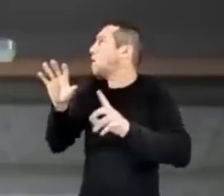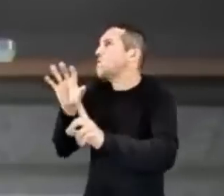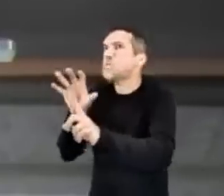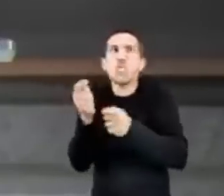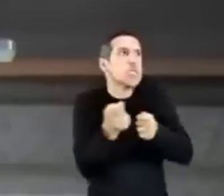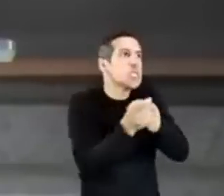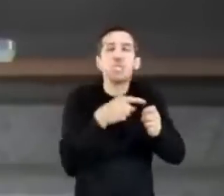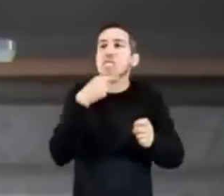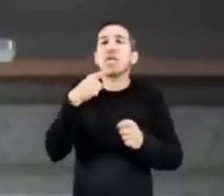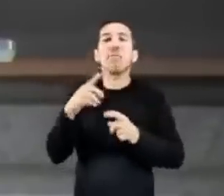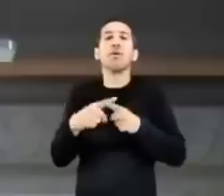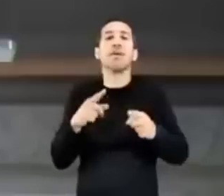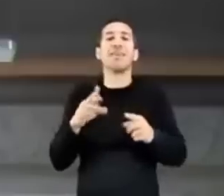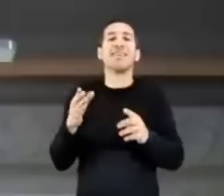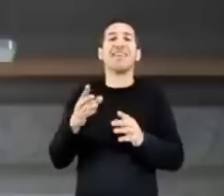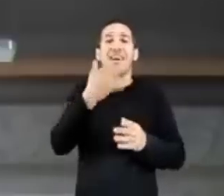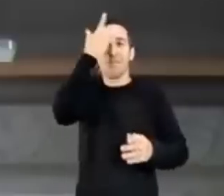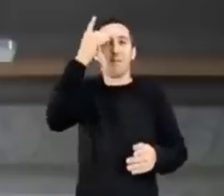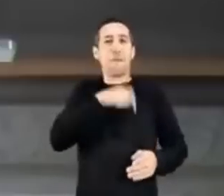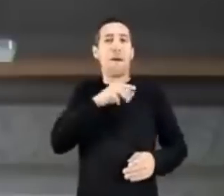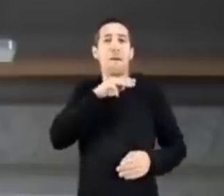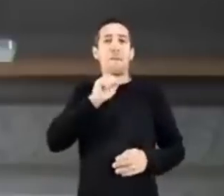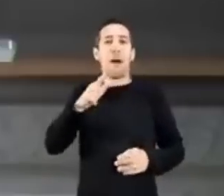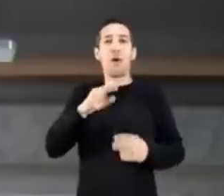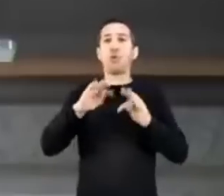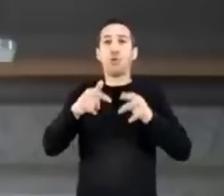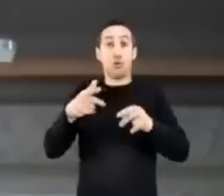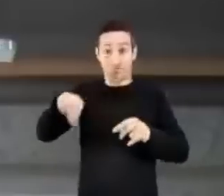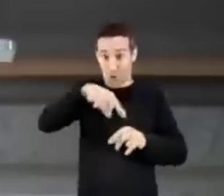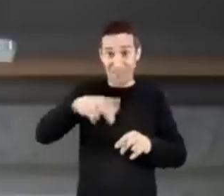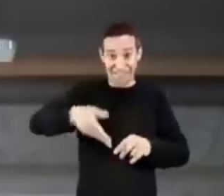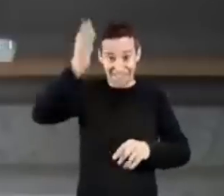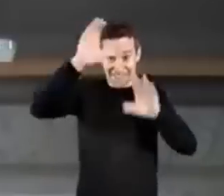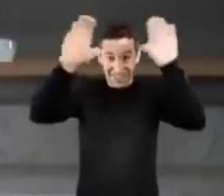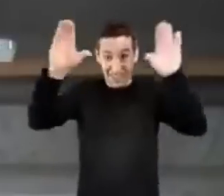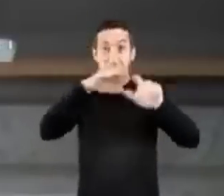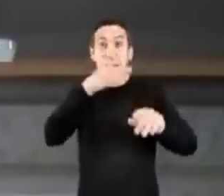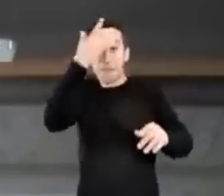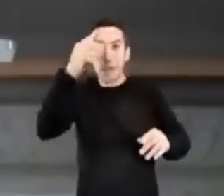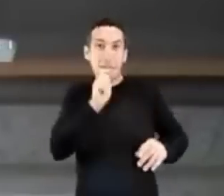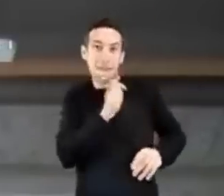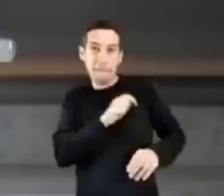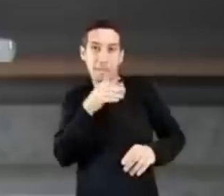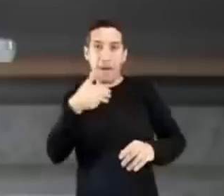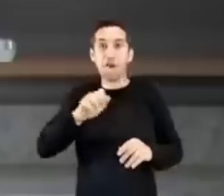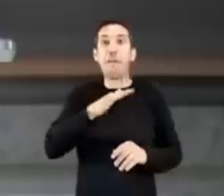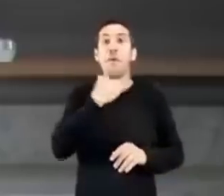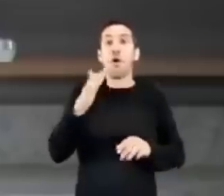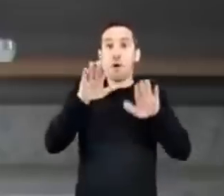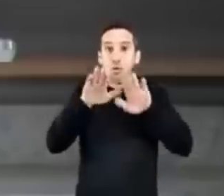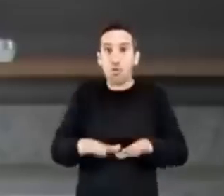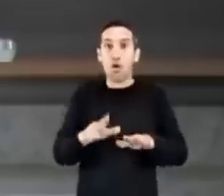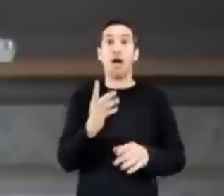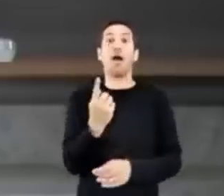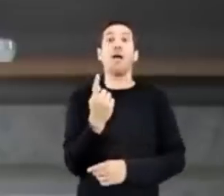céu e nós vamos para o cego aí quando chegarmos no céu passaremos Mil Anos lá e vamos